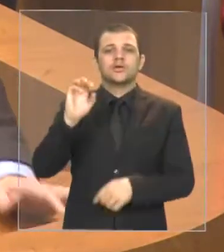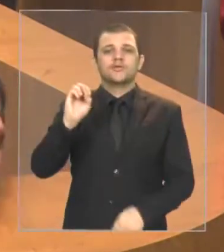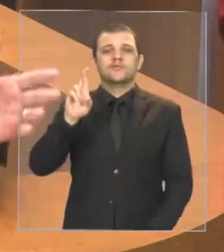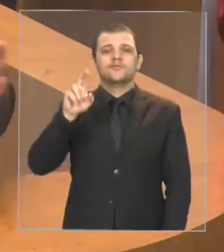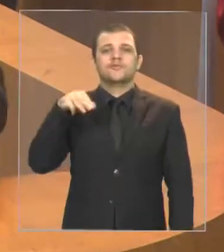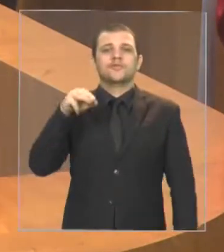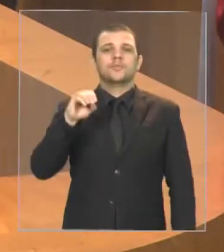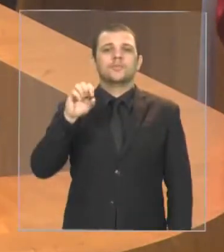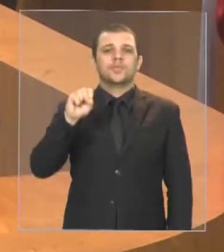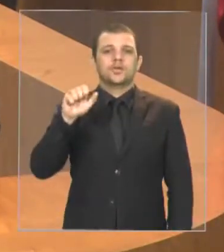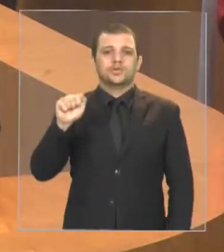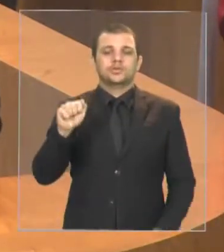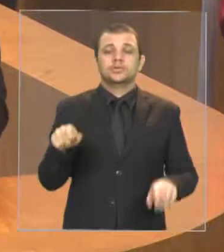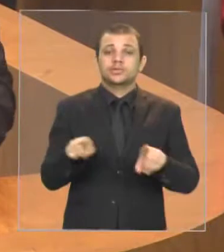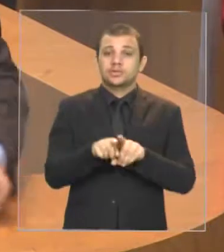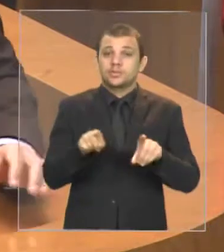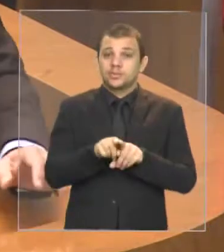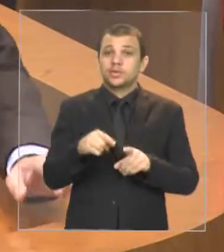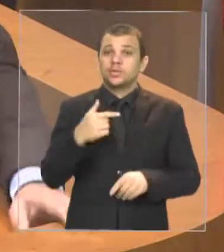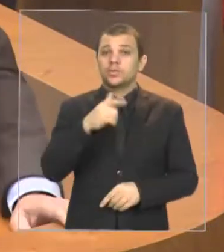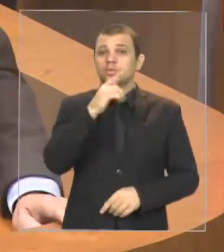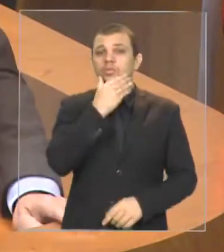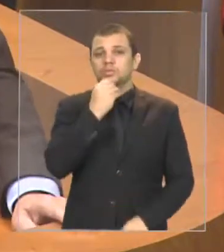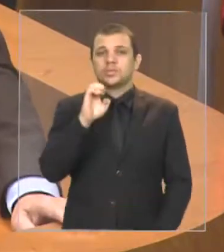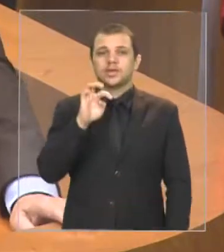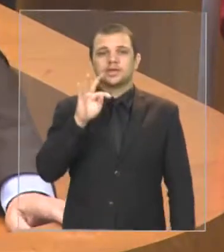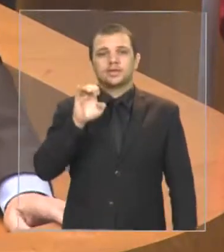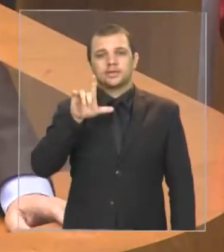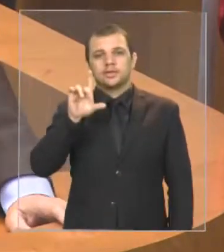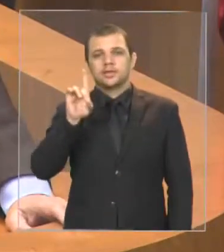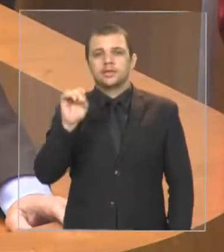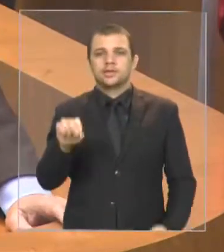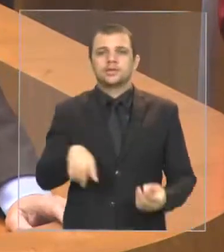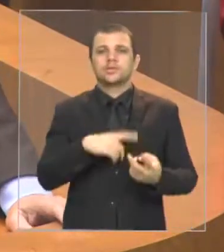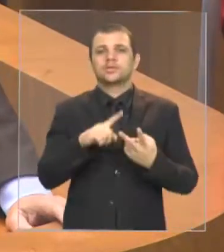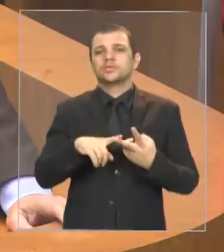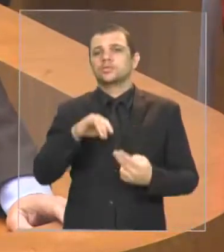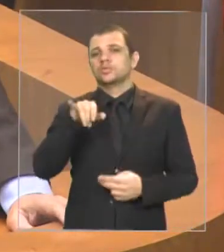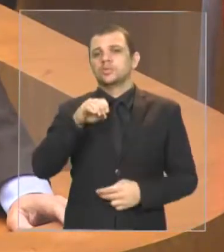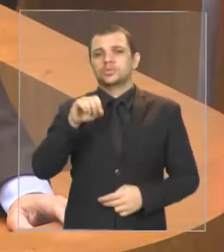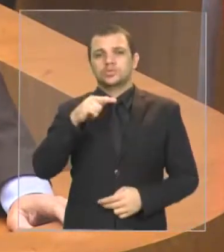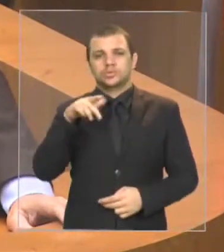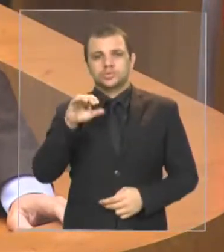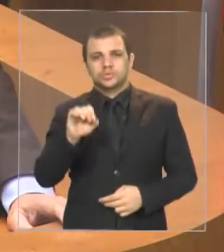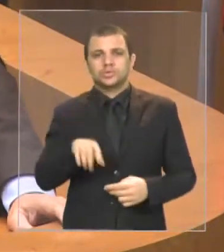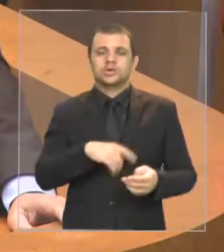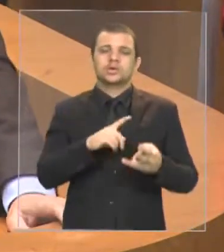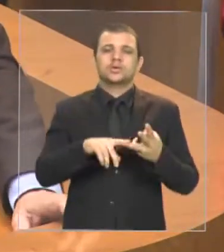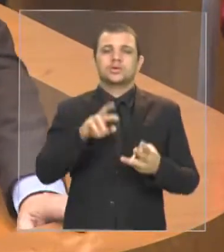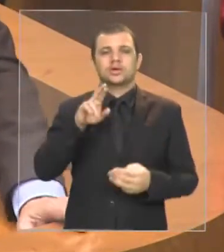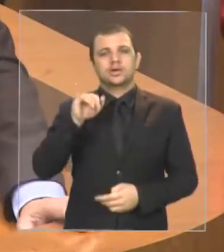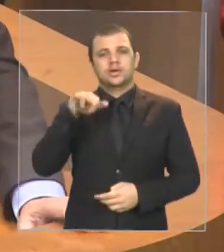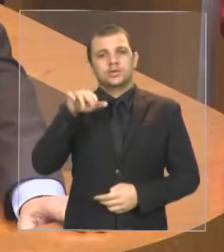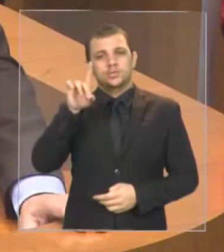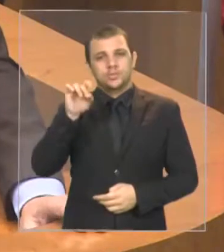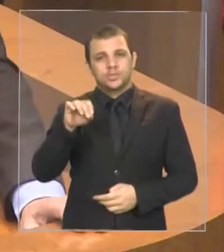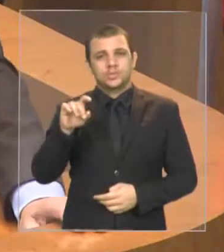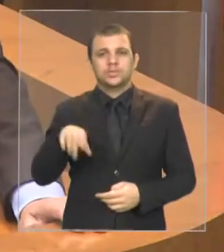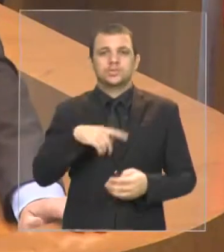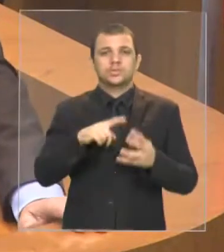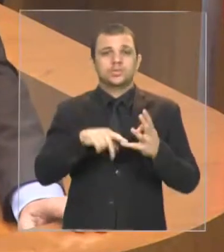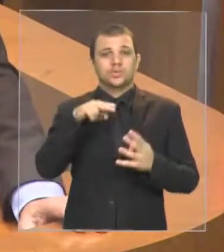Eteldo, de Barra do Corda, João Pedro, Raimundo da Rodoviária, Ney do Suan e o